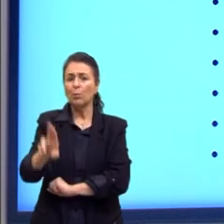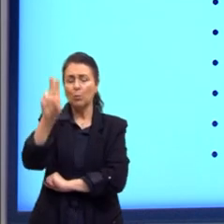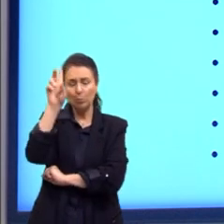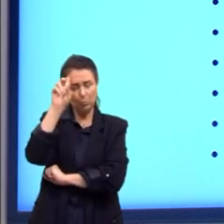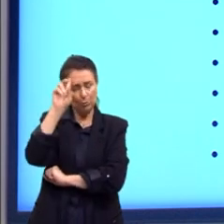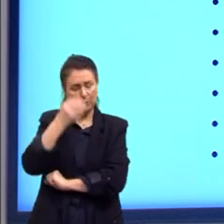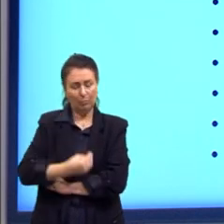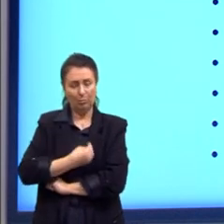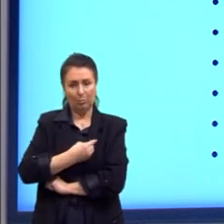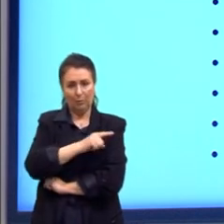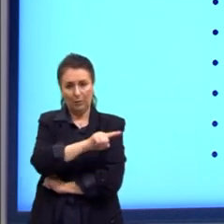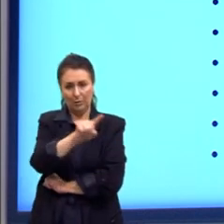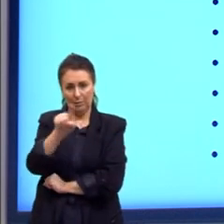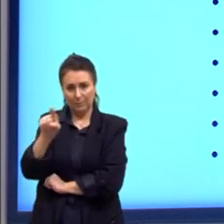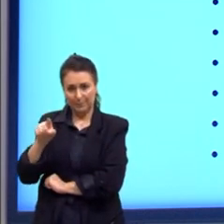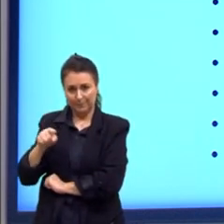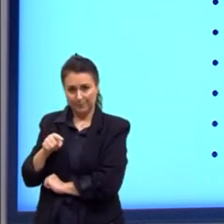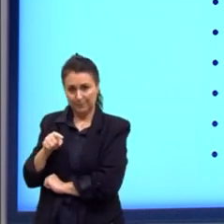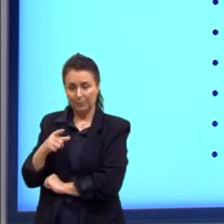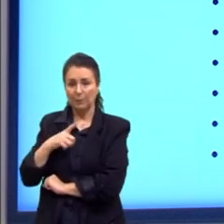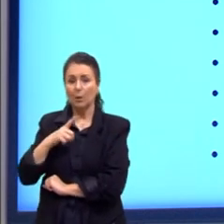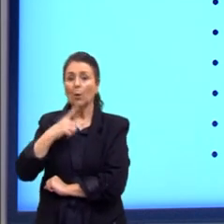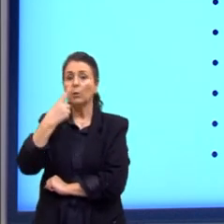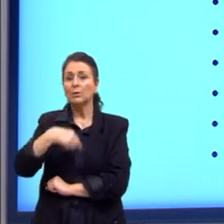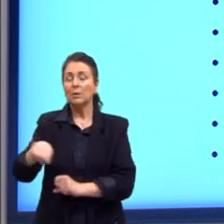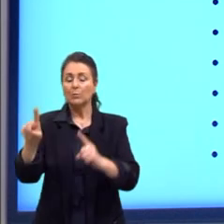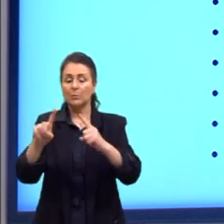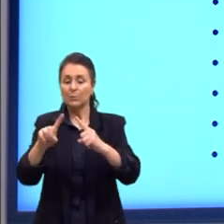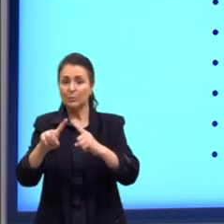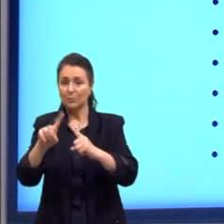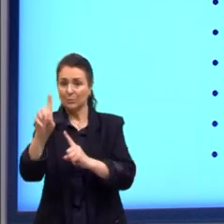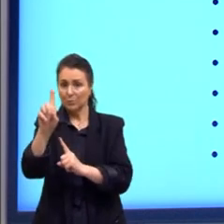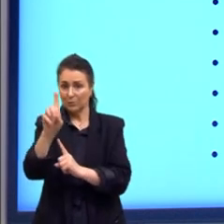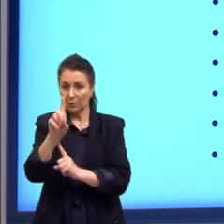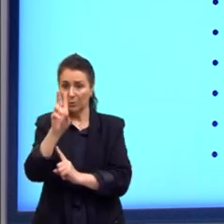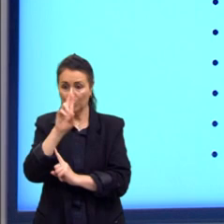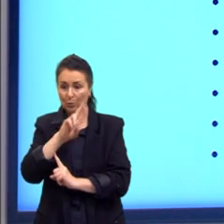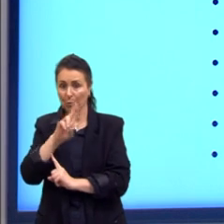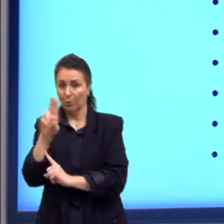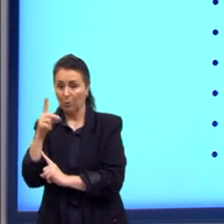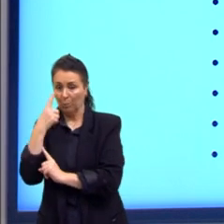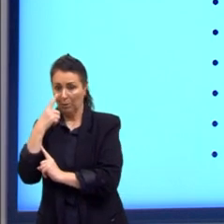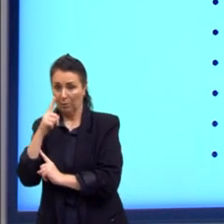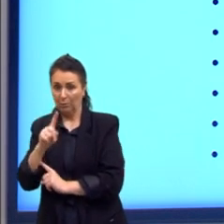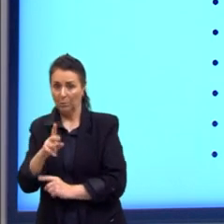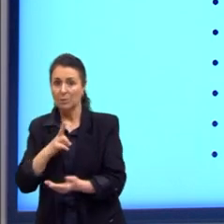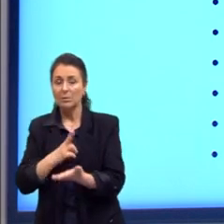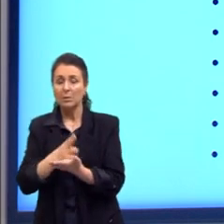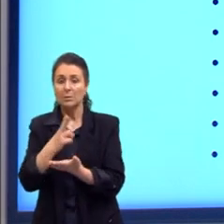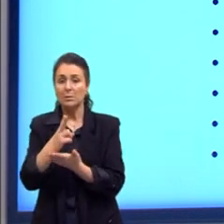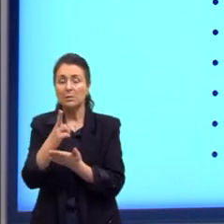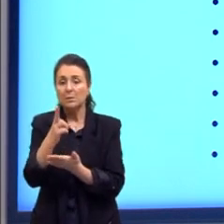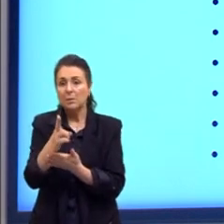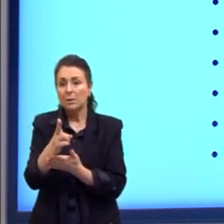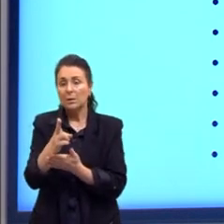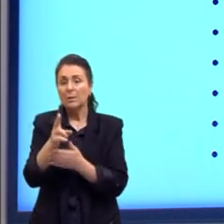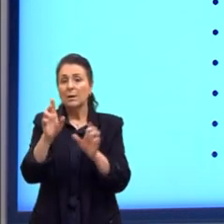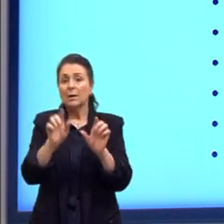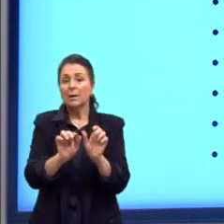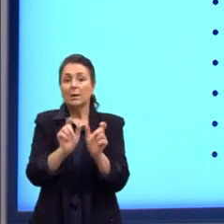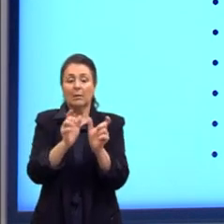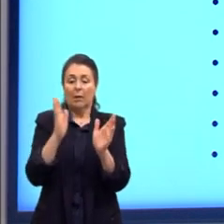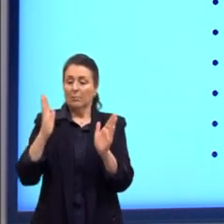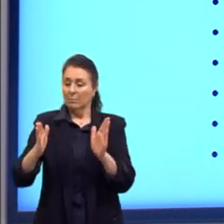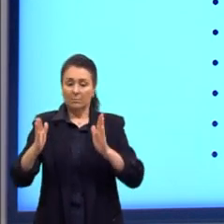bom aqui há outros exemplos de aldeído tá para a gente ver A nomenclatura vai ser sempre na extremidade